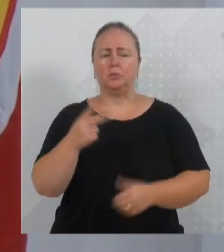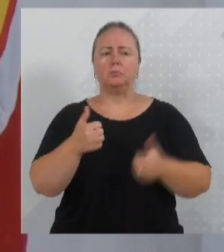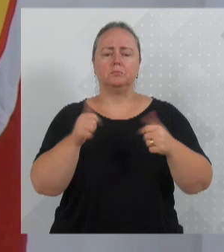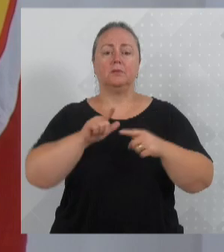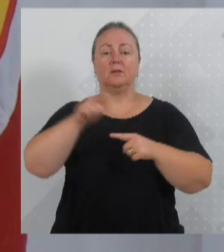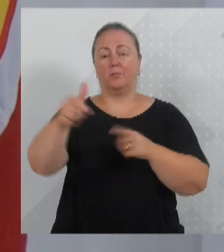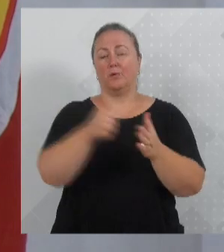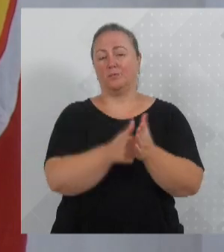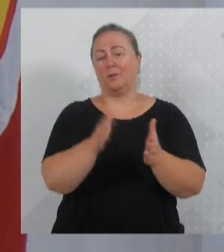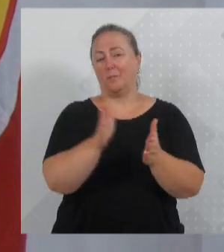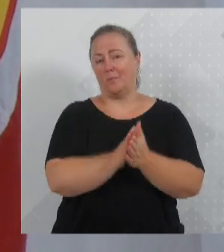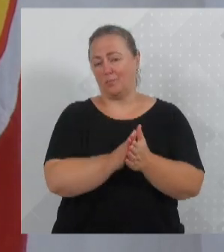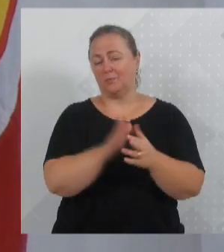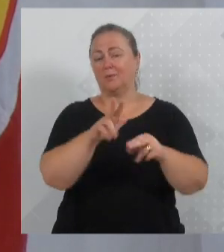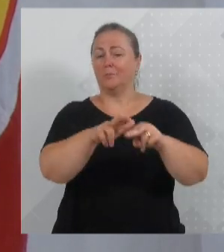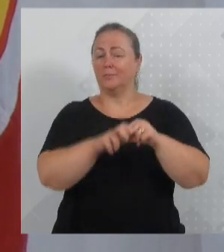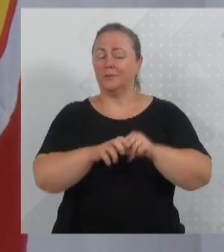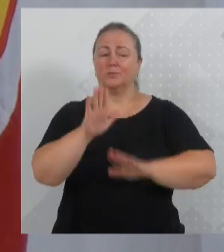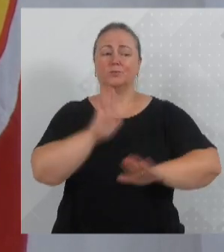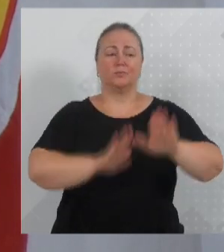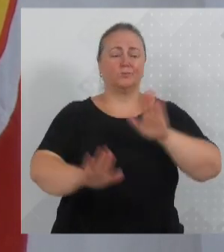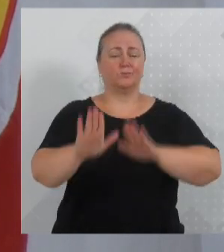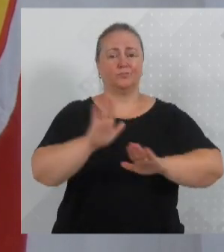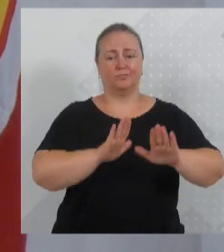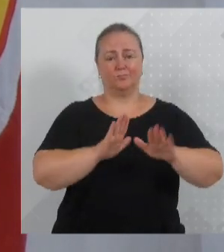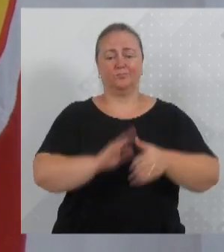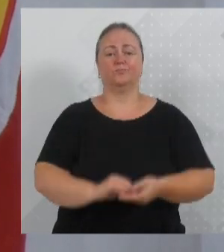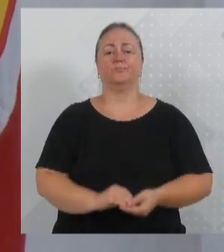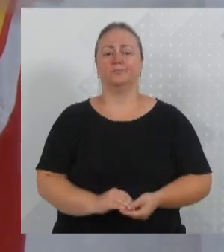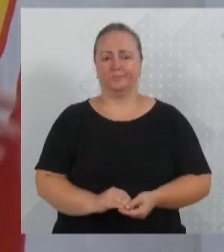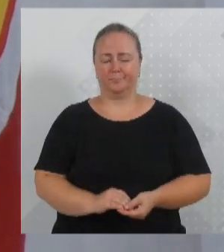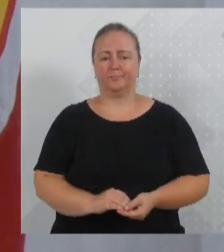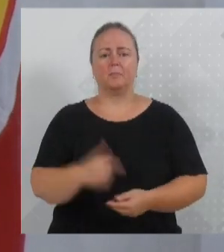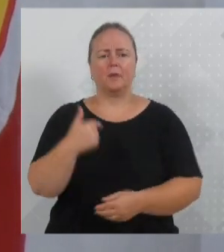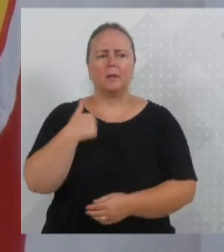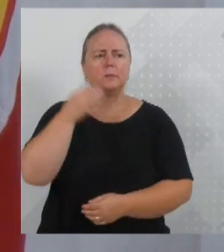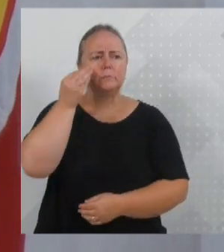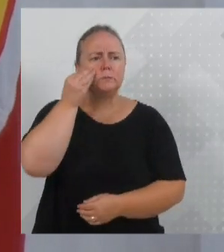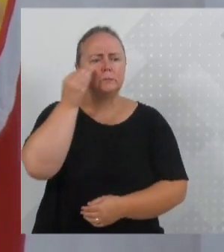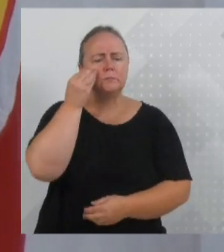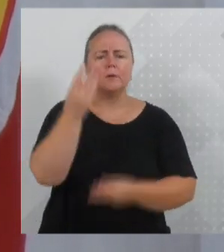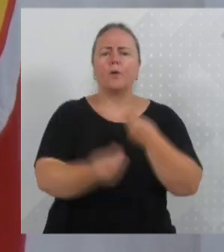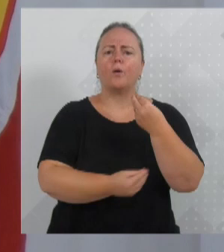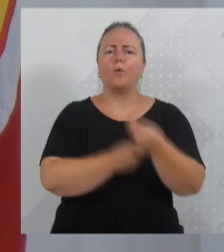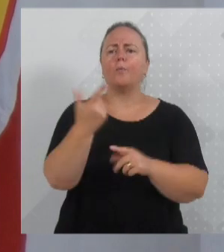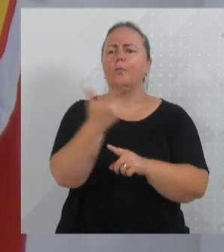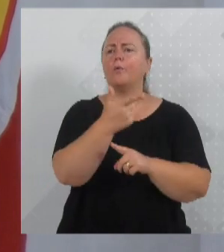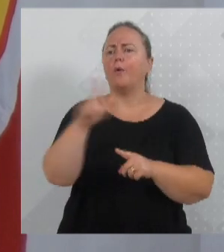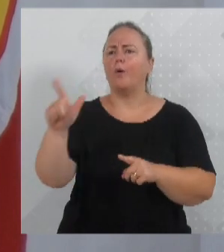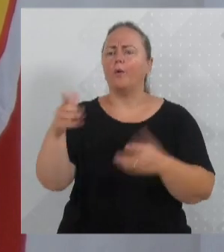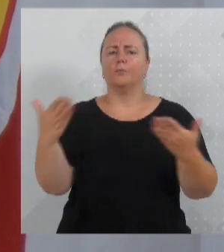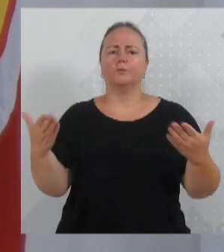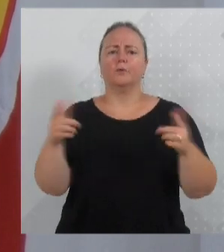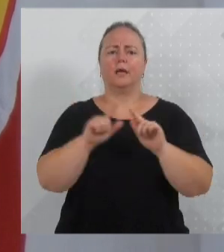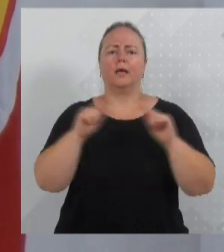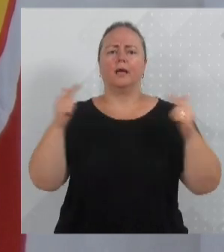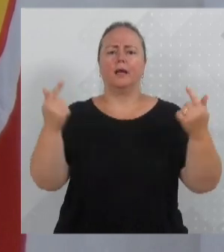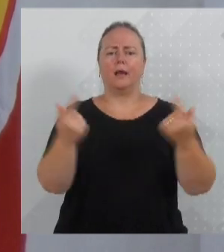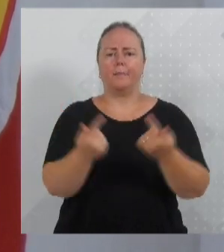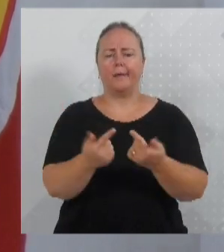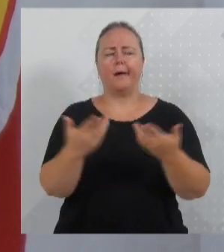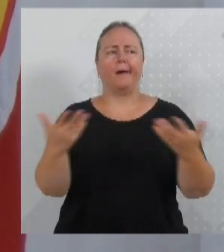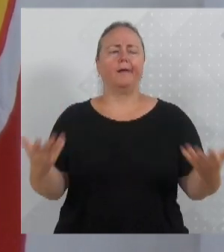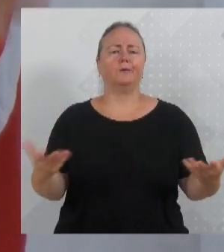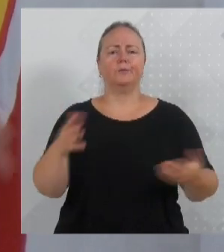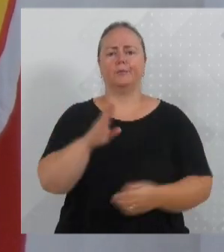então tomem muito cuidado com essa ação e eu procurei saber em outros municípios Gramado é assim B camburu é assim todos